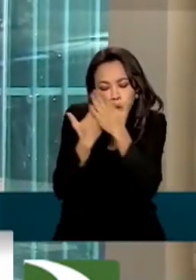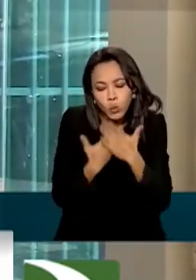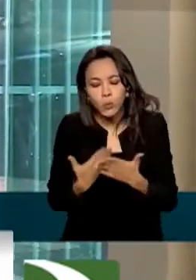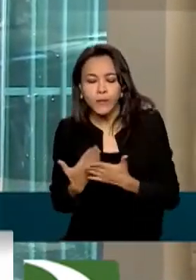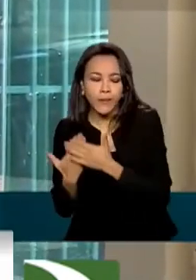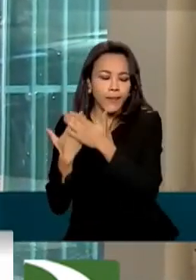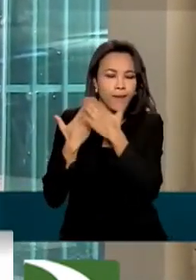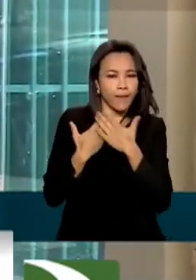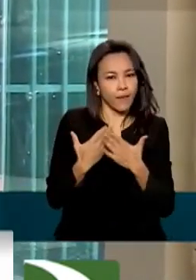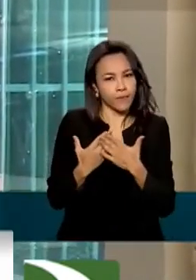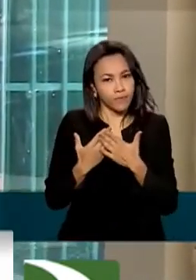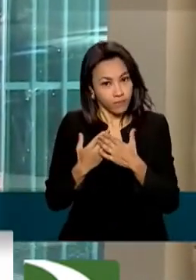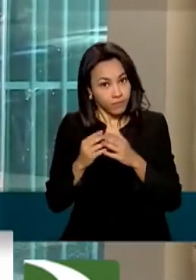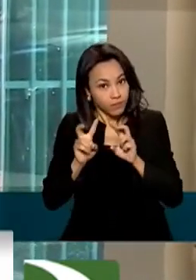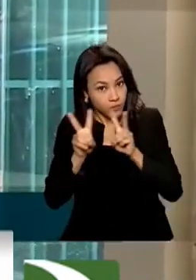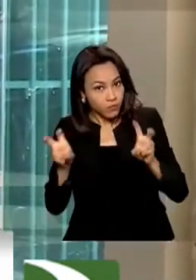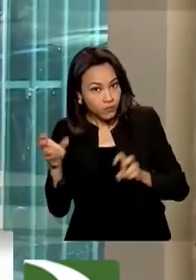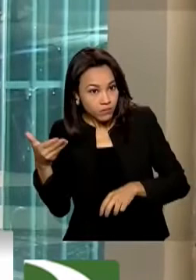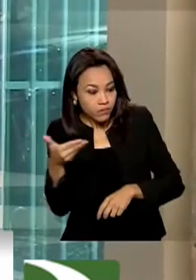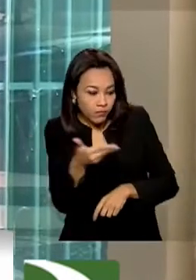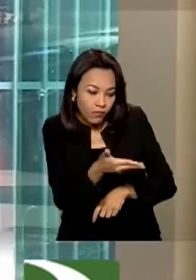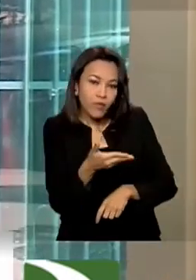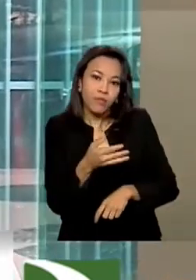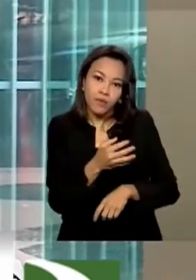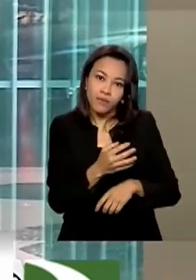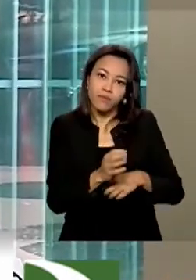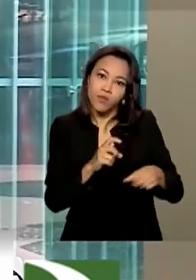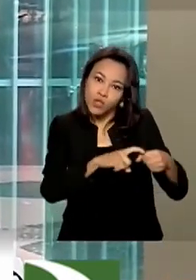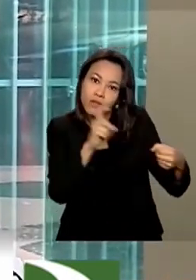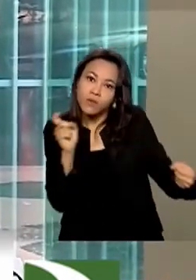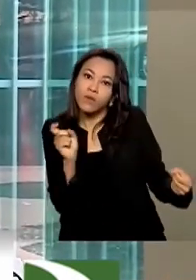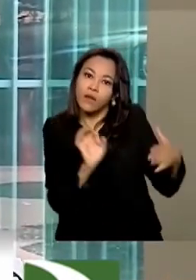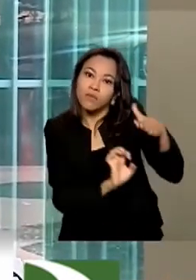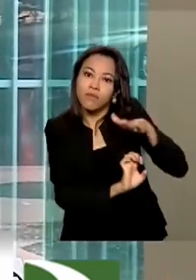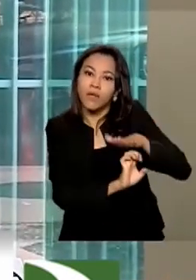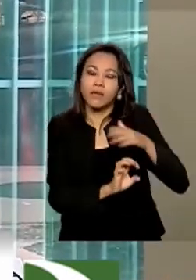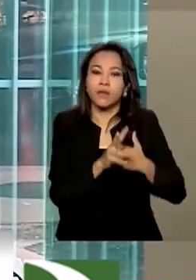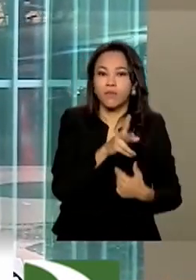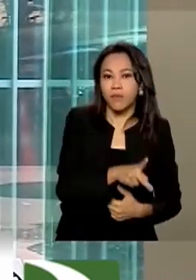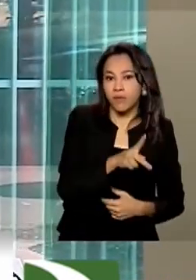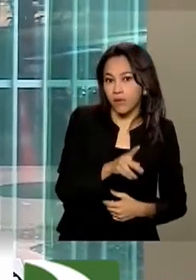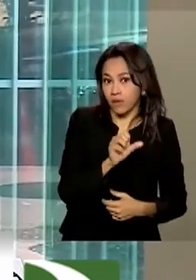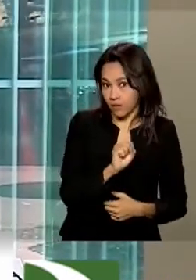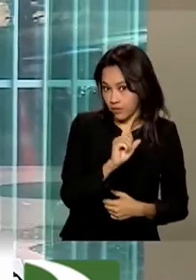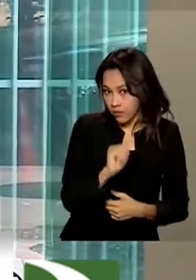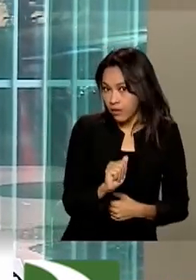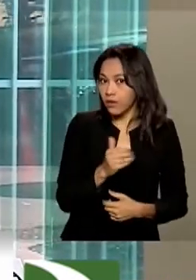Ele planta para ele. É o rei da offshore. Esse Paulo